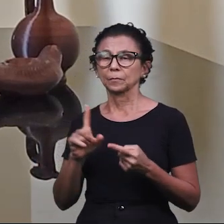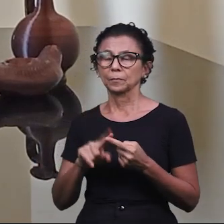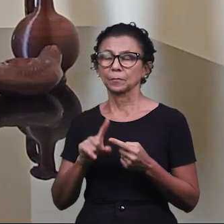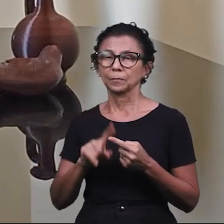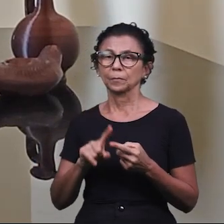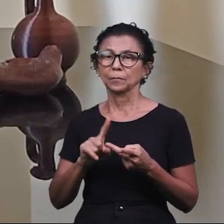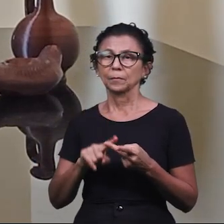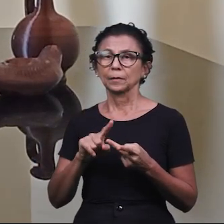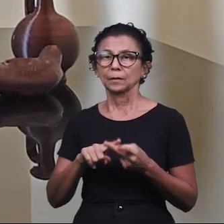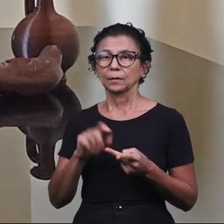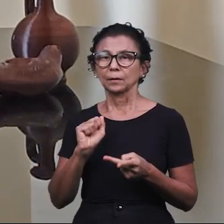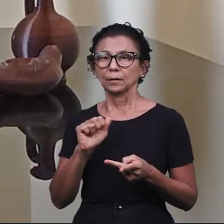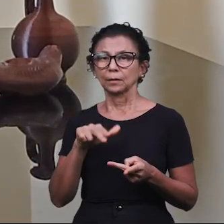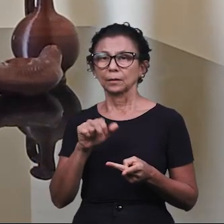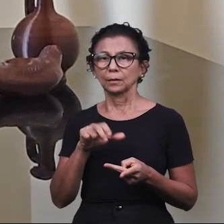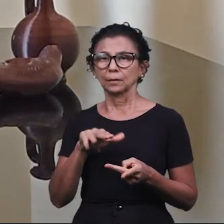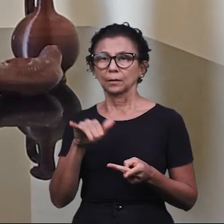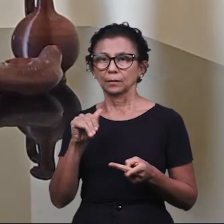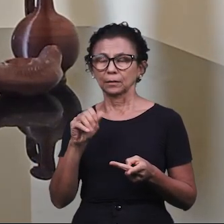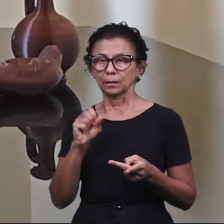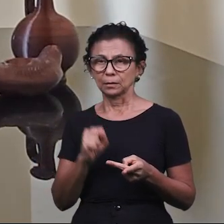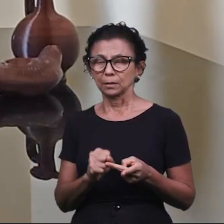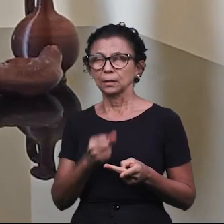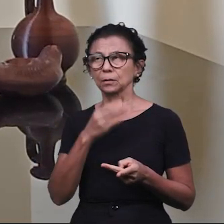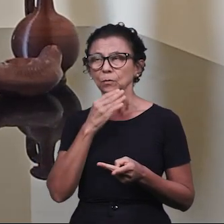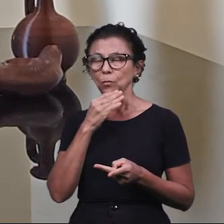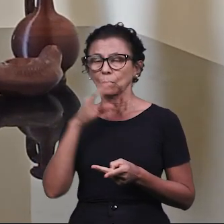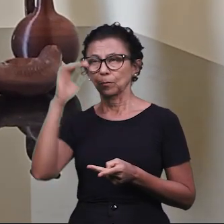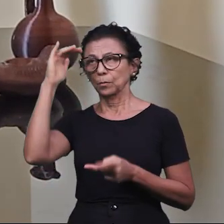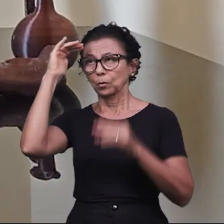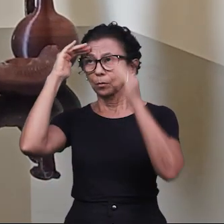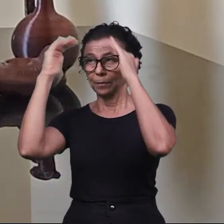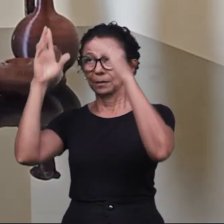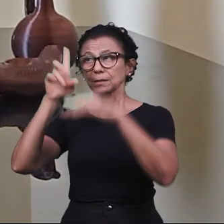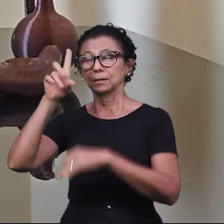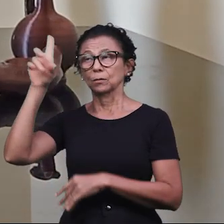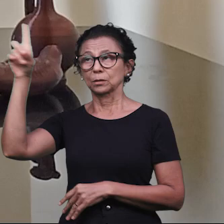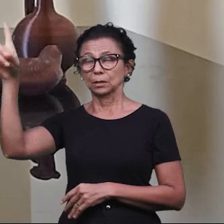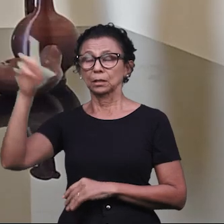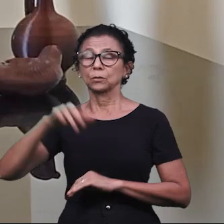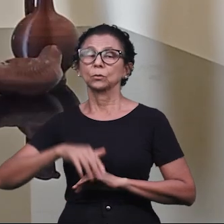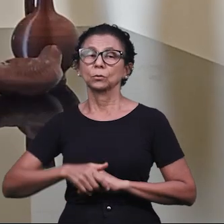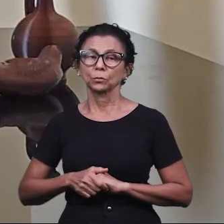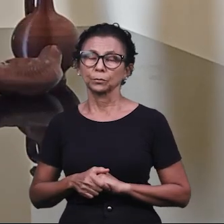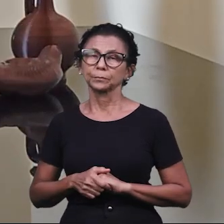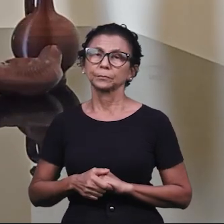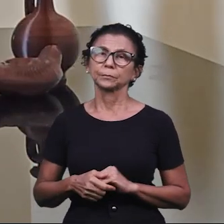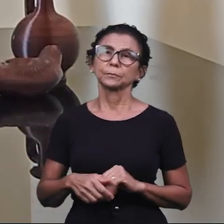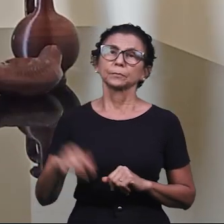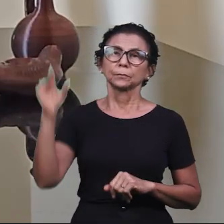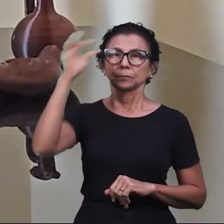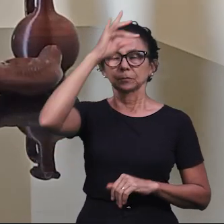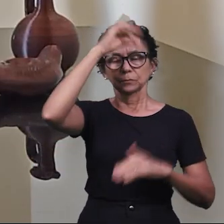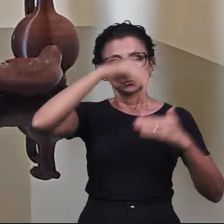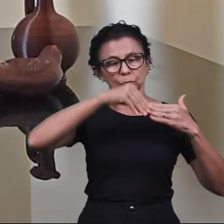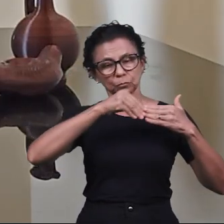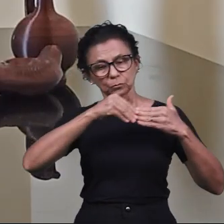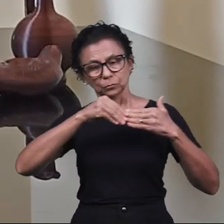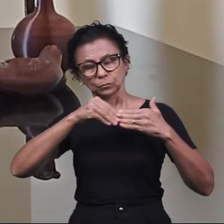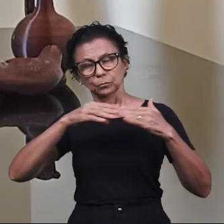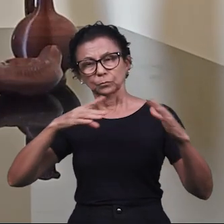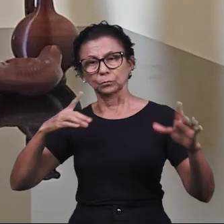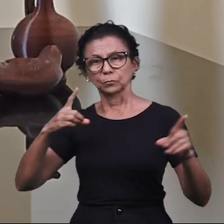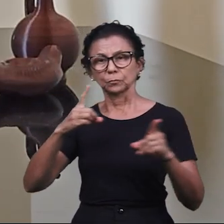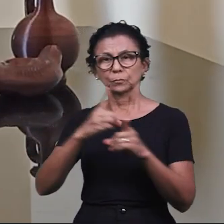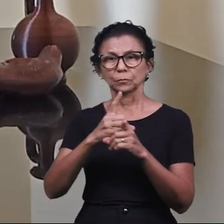Senhor mesmo sabendo de todo o histórico, né, na vida de Saulo. Então ele foi guiado pelo Espírito Santo ao encontro